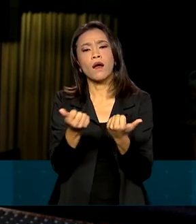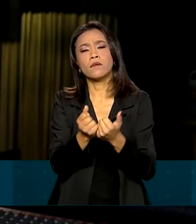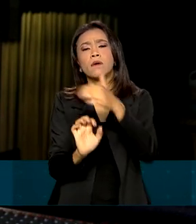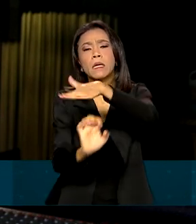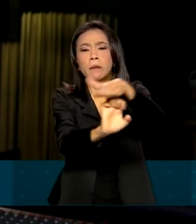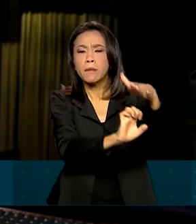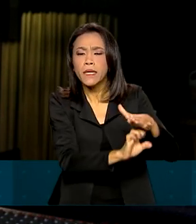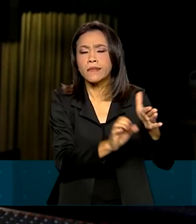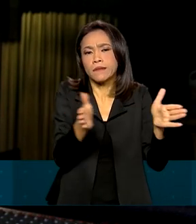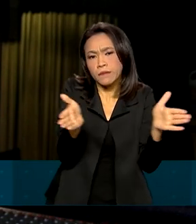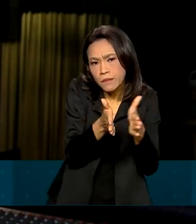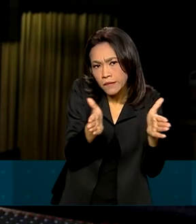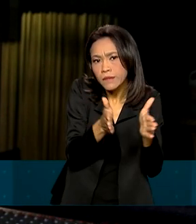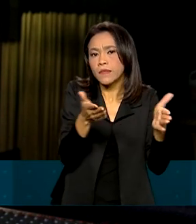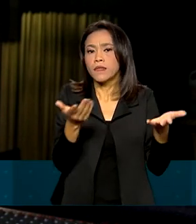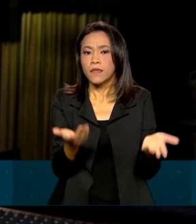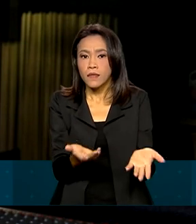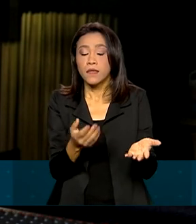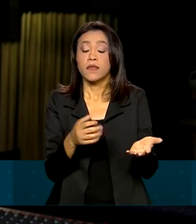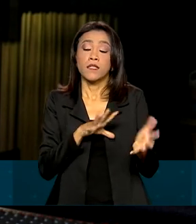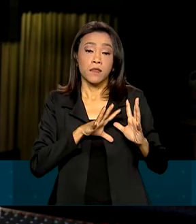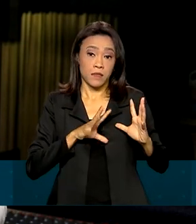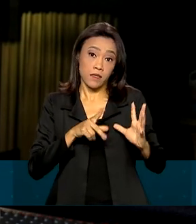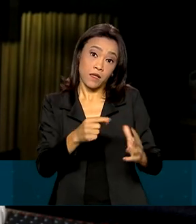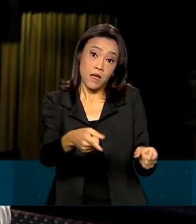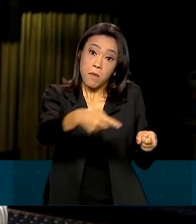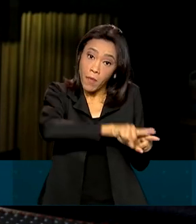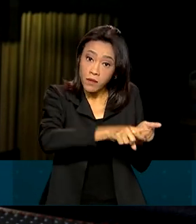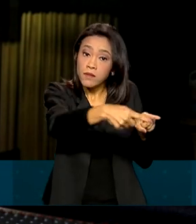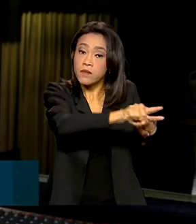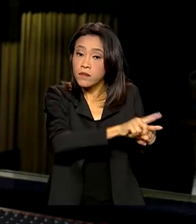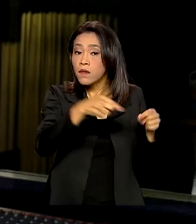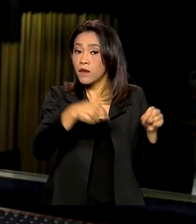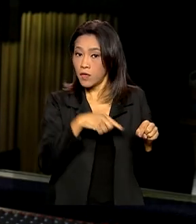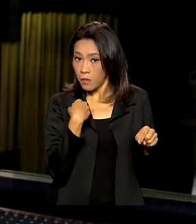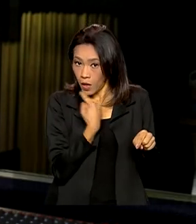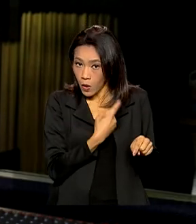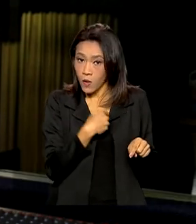atingido todos os parceiros com essas soluções e para nós tem sido fundamental essa parceria.